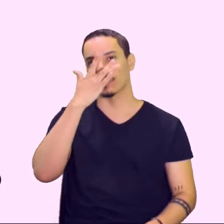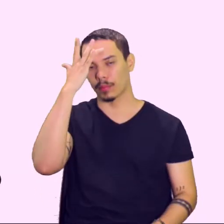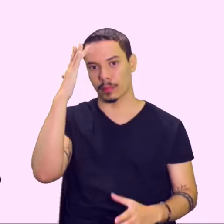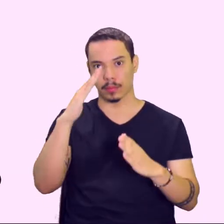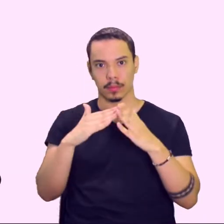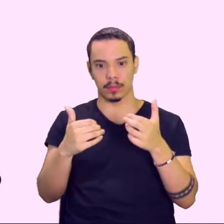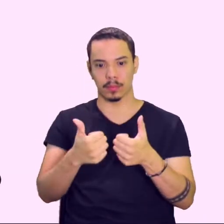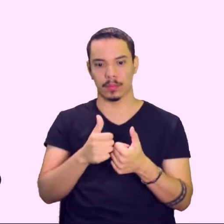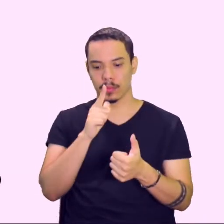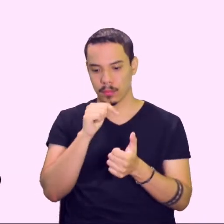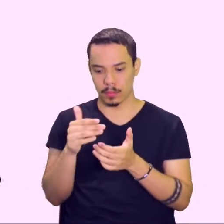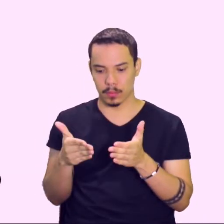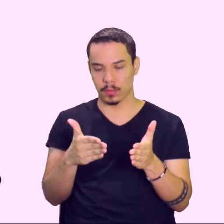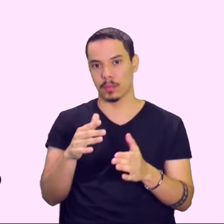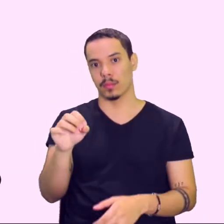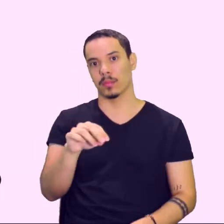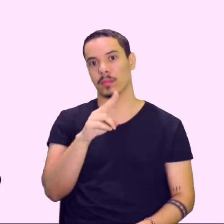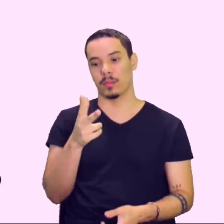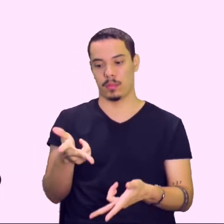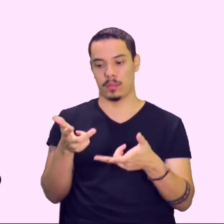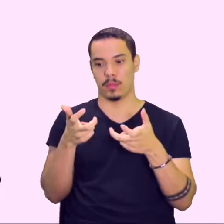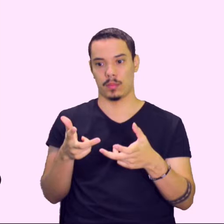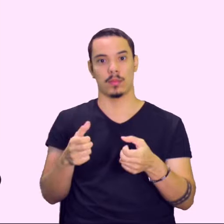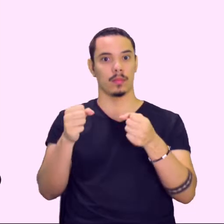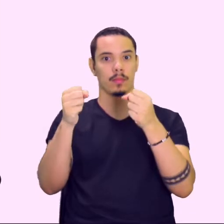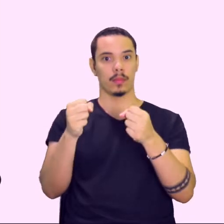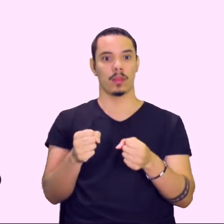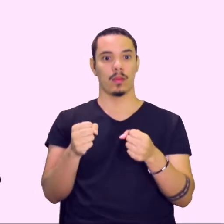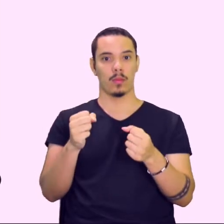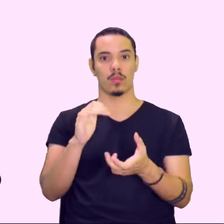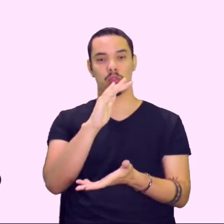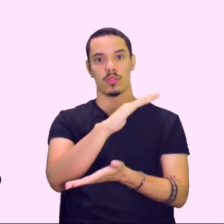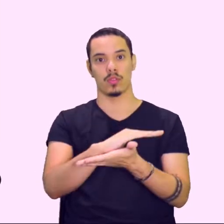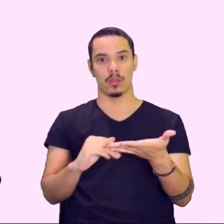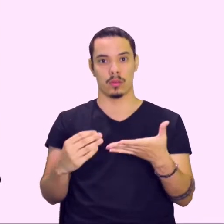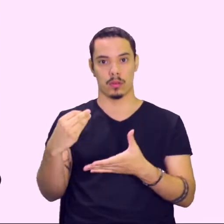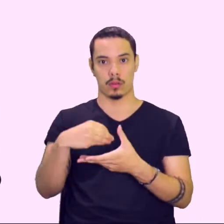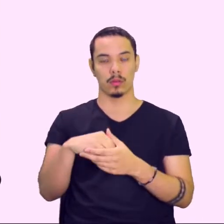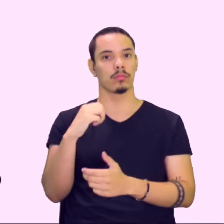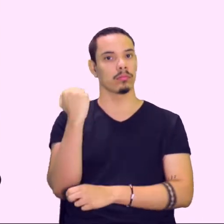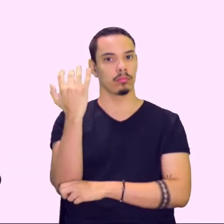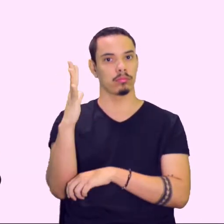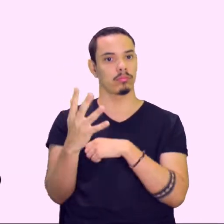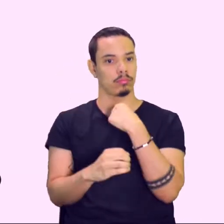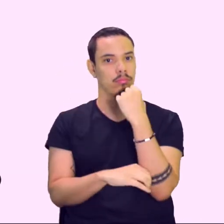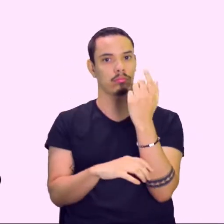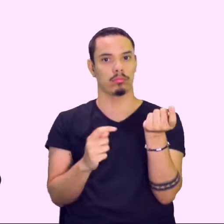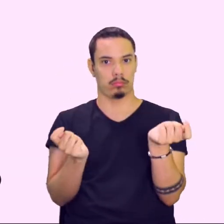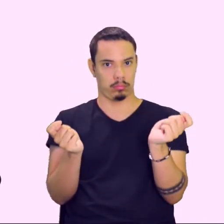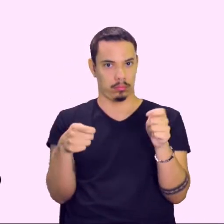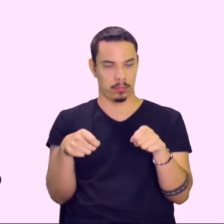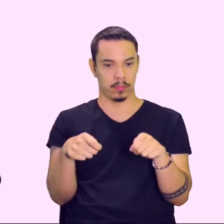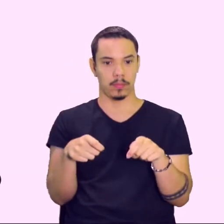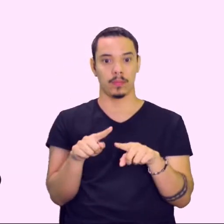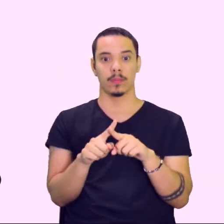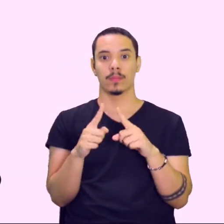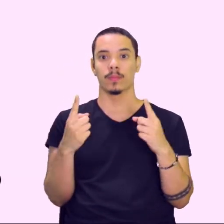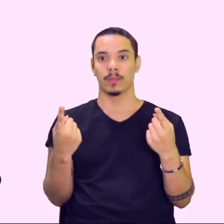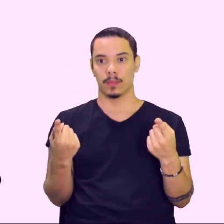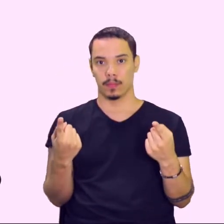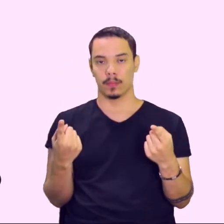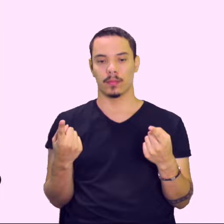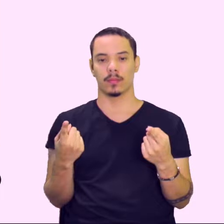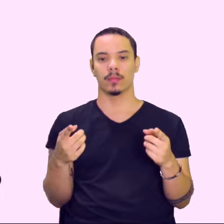aquele extrativista, ele pode tirar né, da natureza para o seu sustento. Muito se torna bem. Viável.